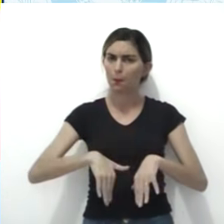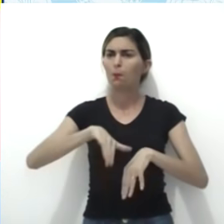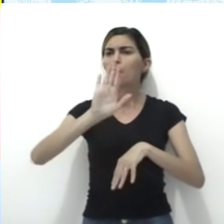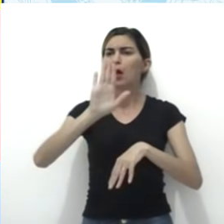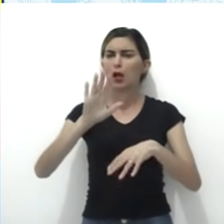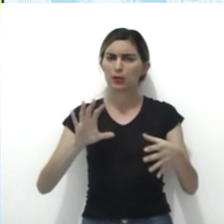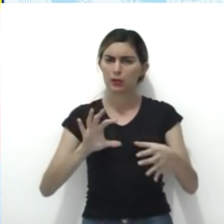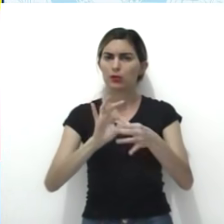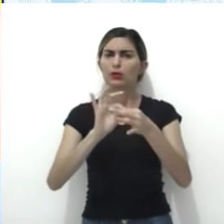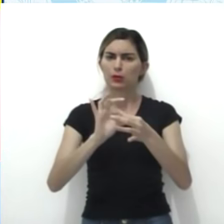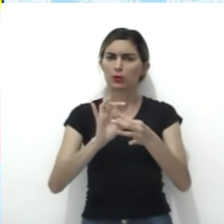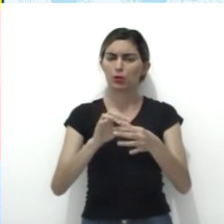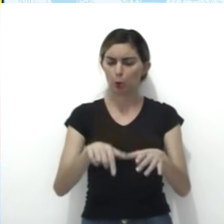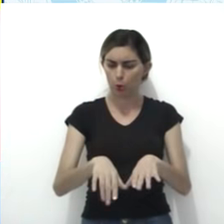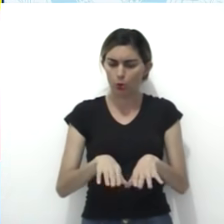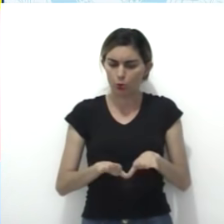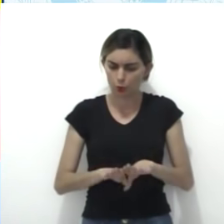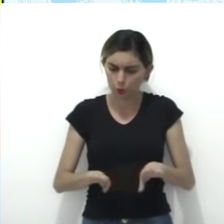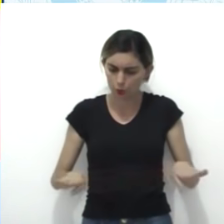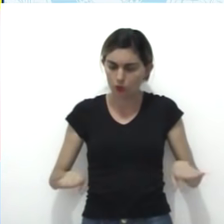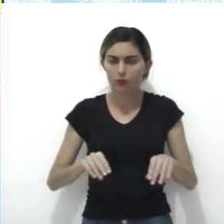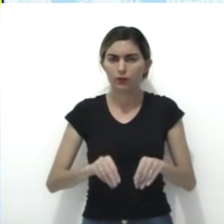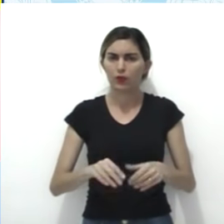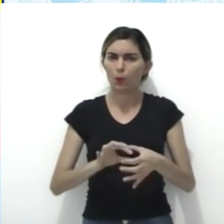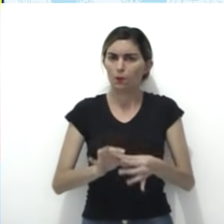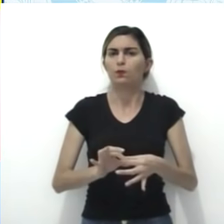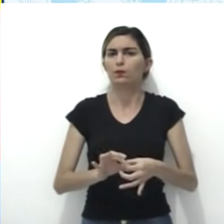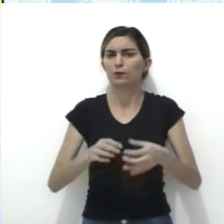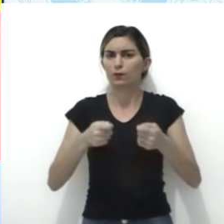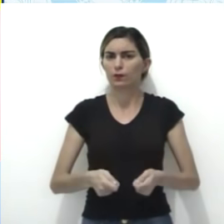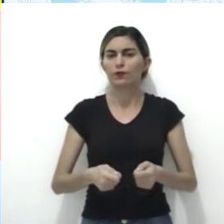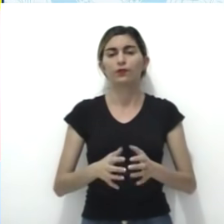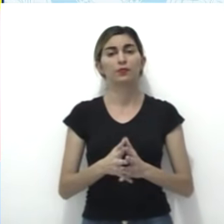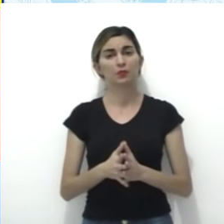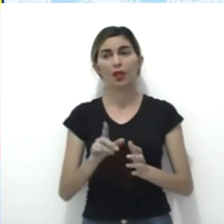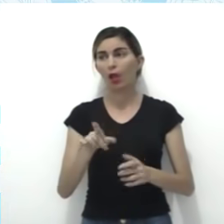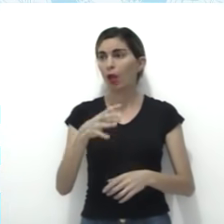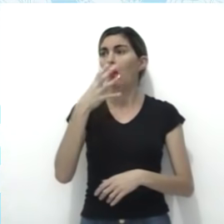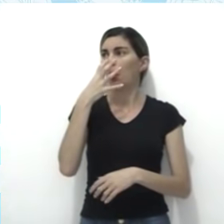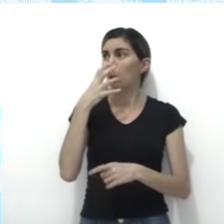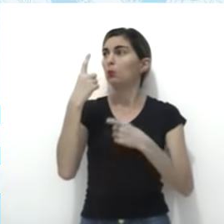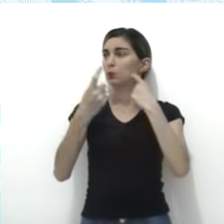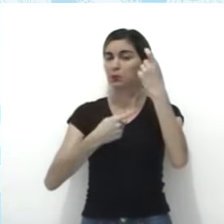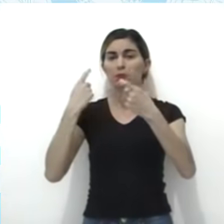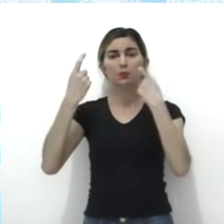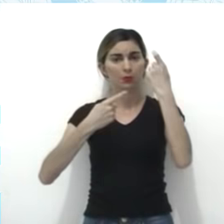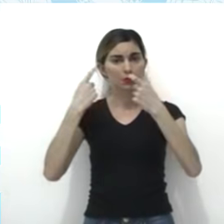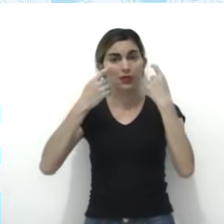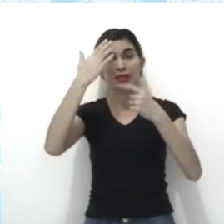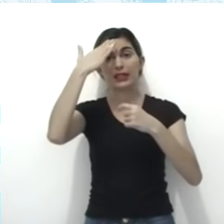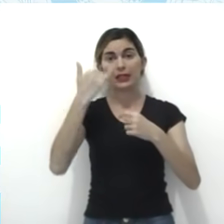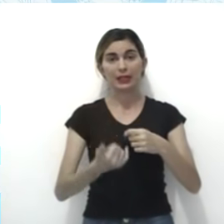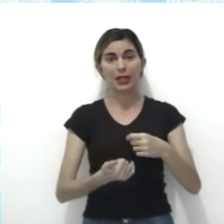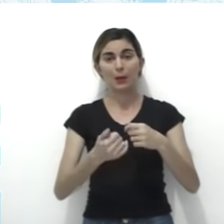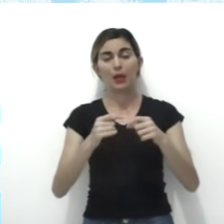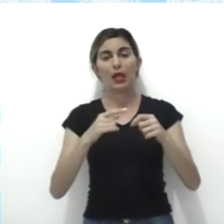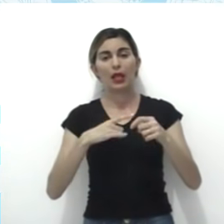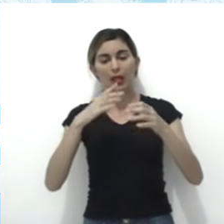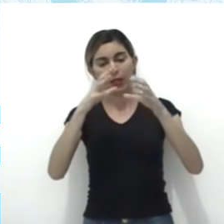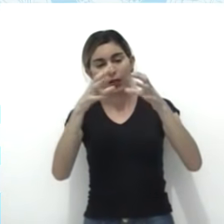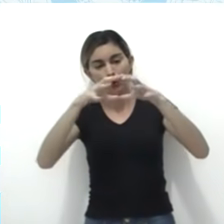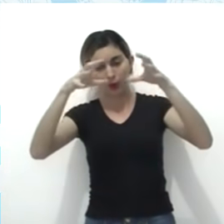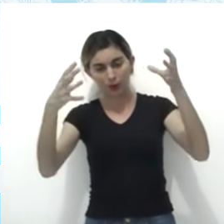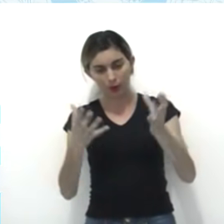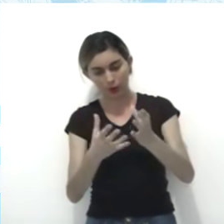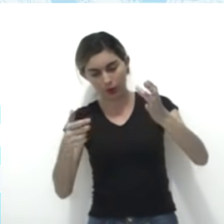sentir muito mais apegada a extinção bom então gente ela ficou bem preocupada ao saber que ela